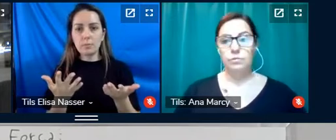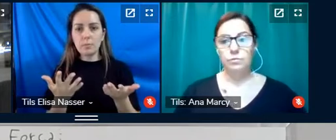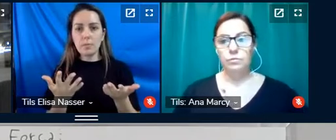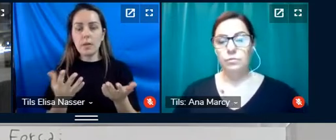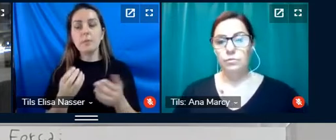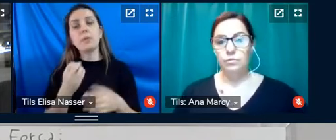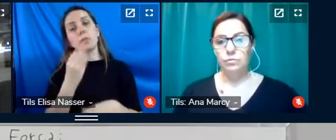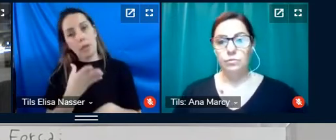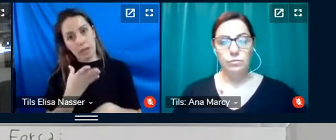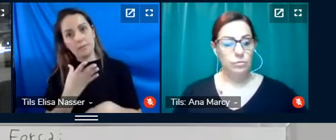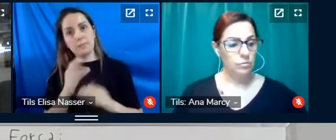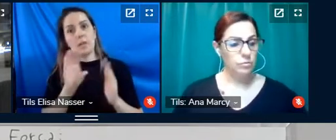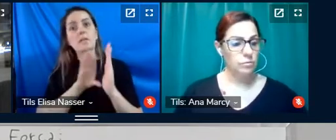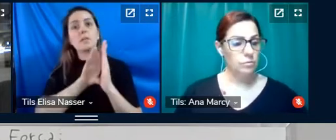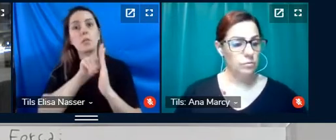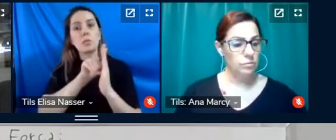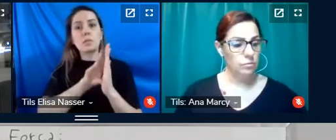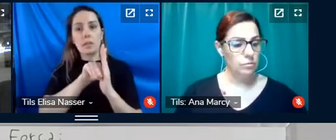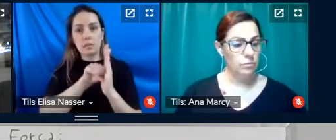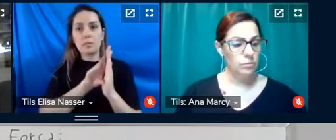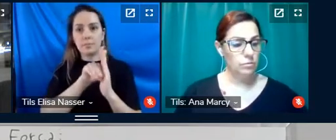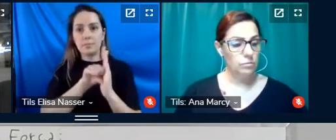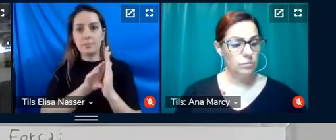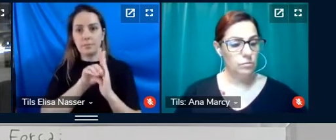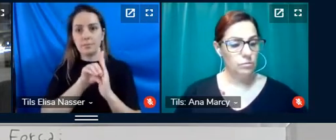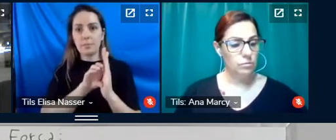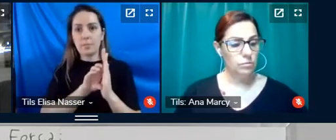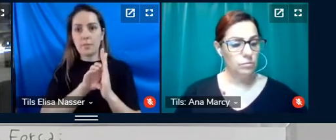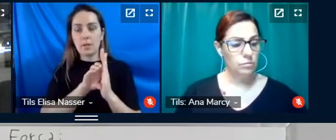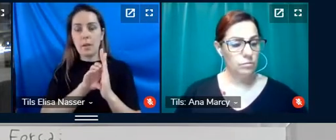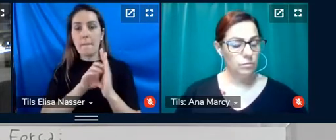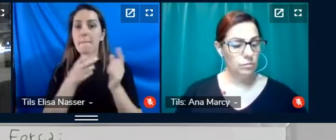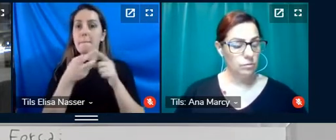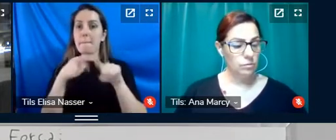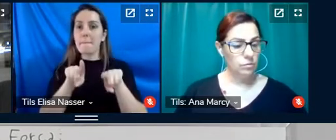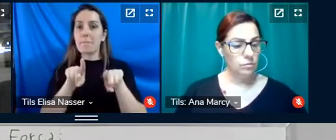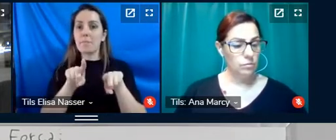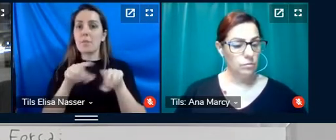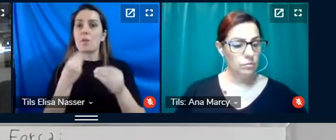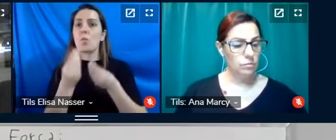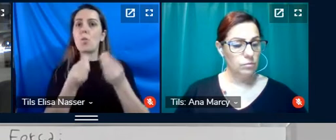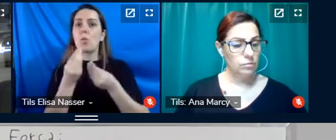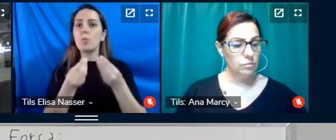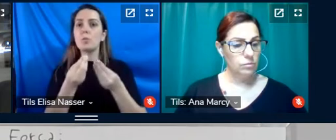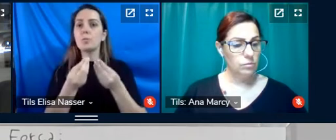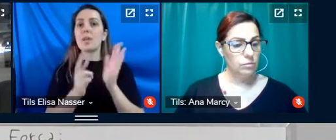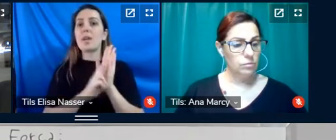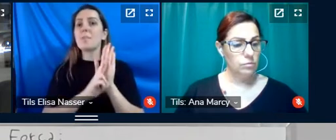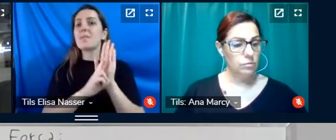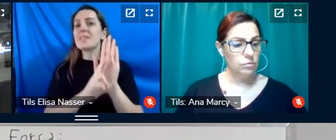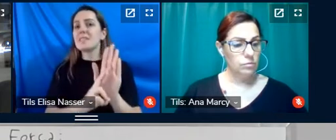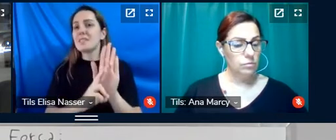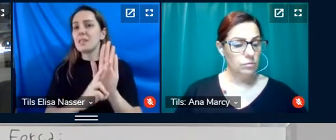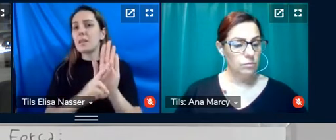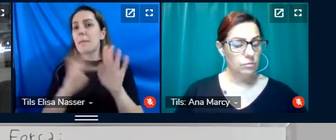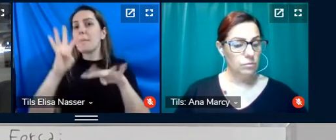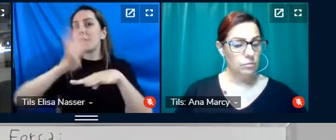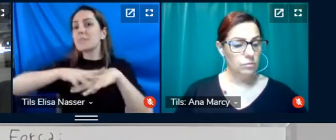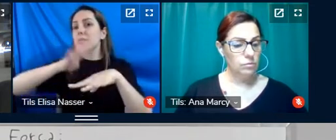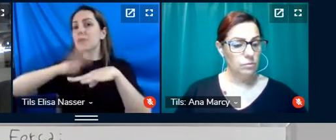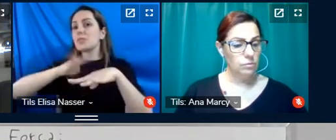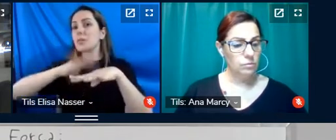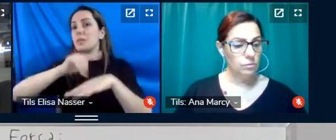tudo bem, isso é um conceito, né? Mas como é que a gente representa matematicamente esse